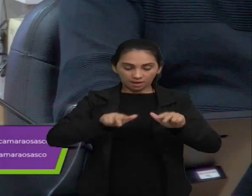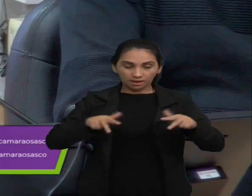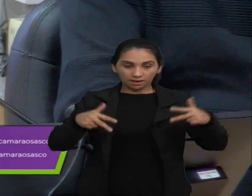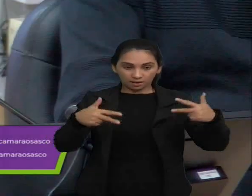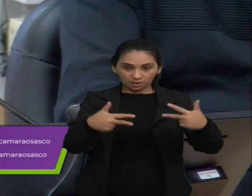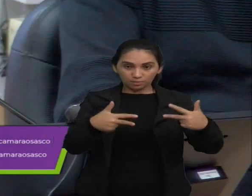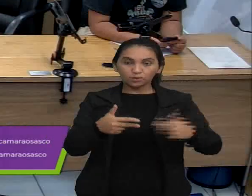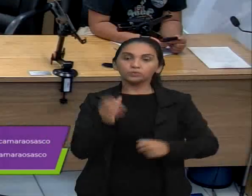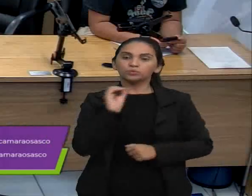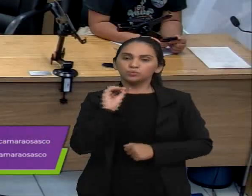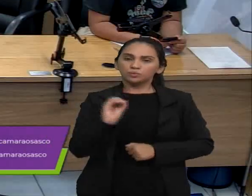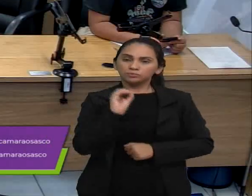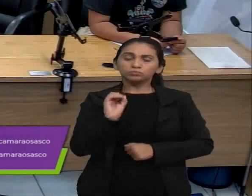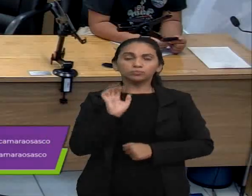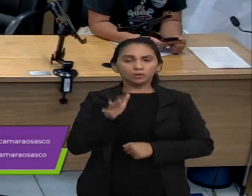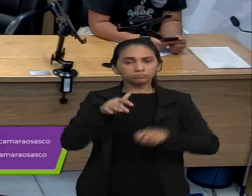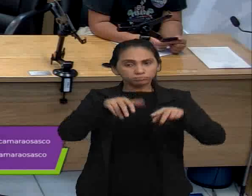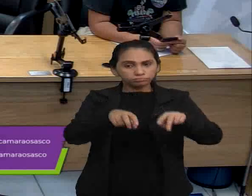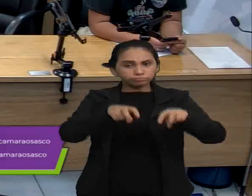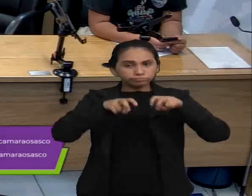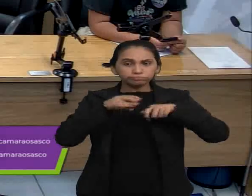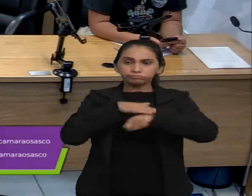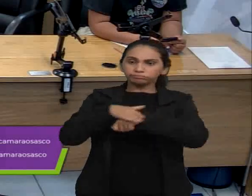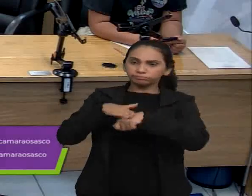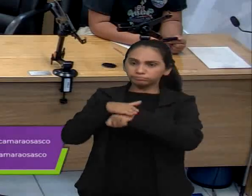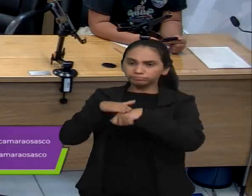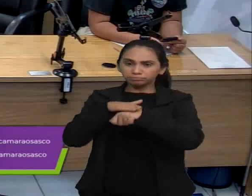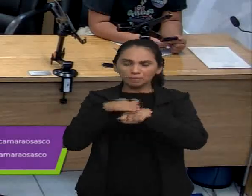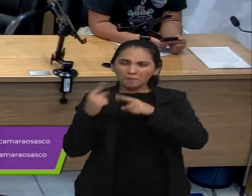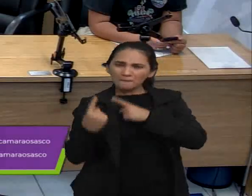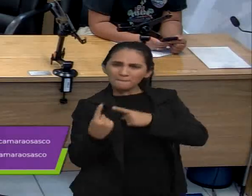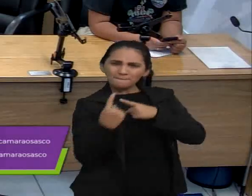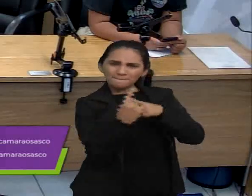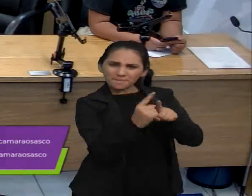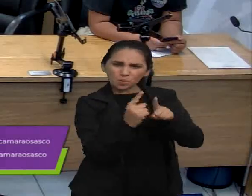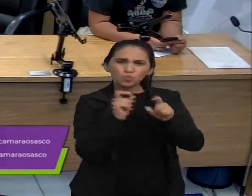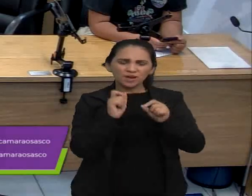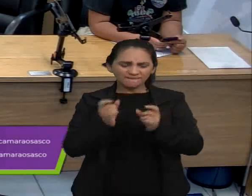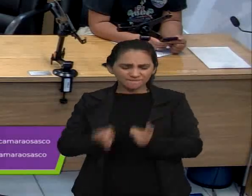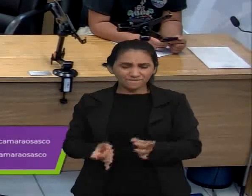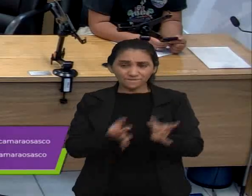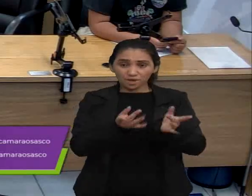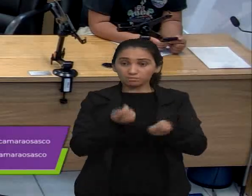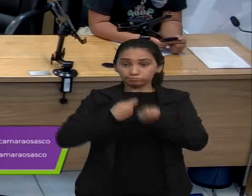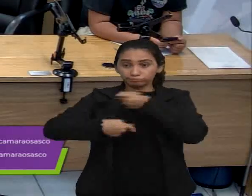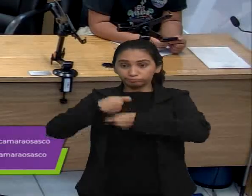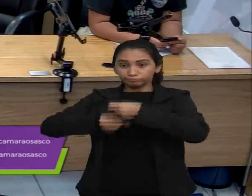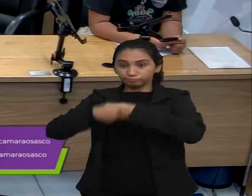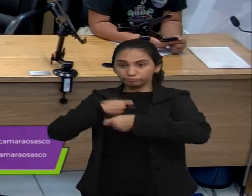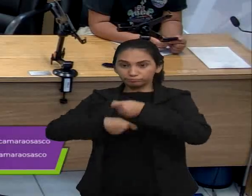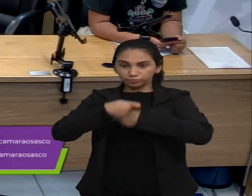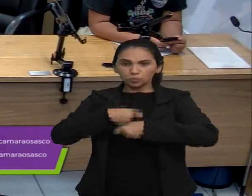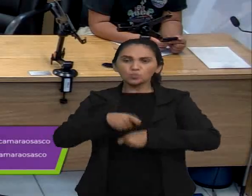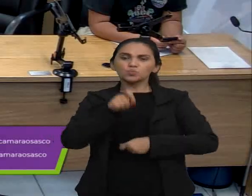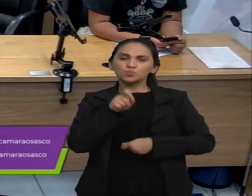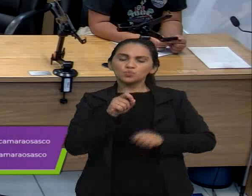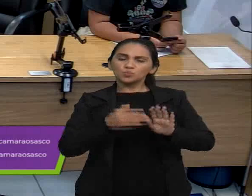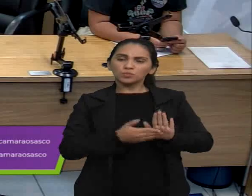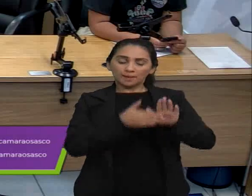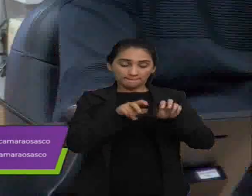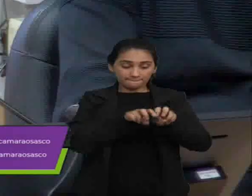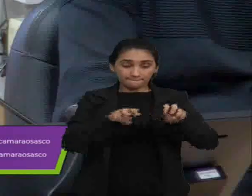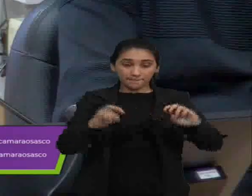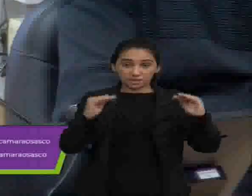os membros efetivos da frente parlamentar contra a privatização da Sabeste. Nos termos de anuência da mesa